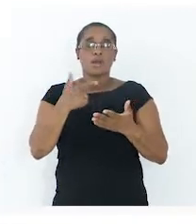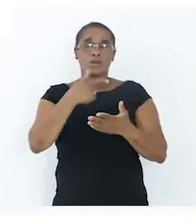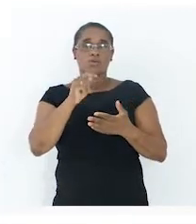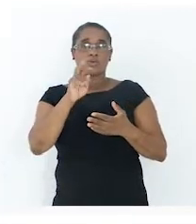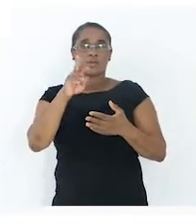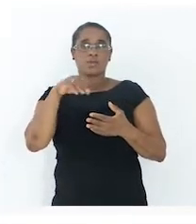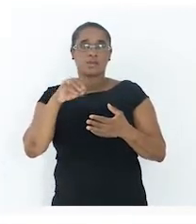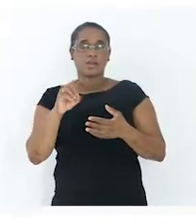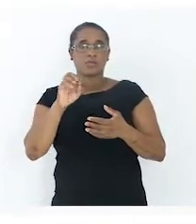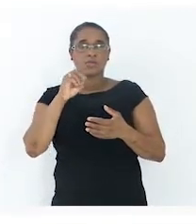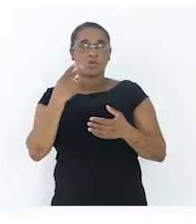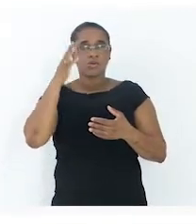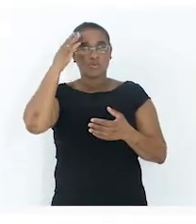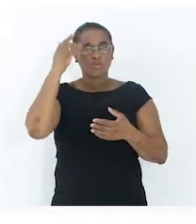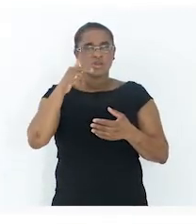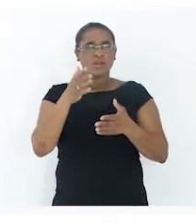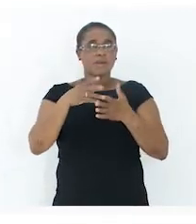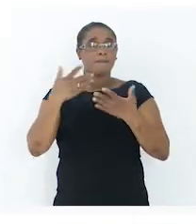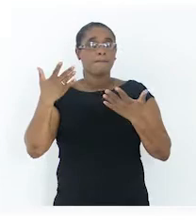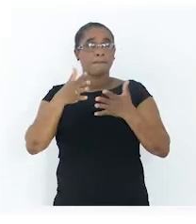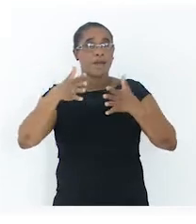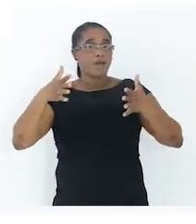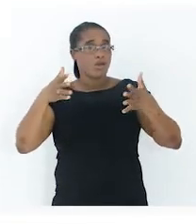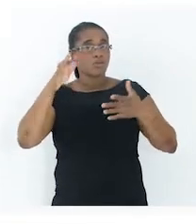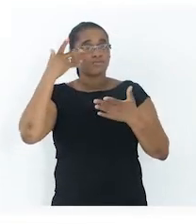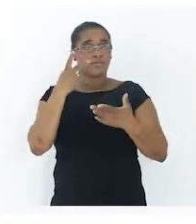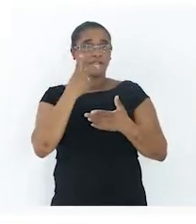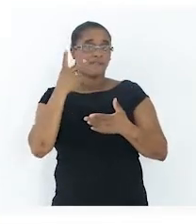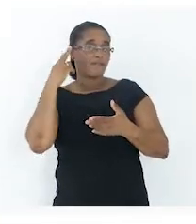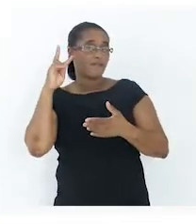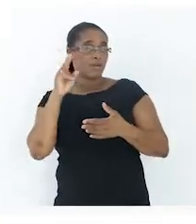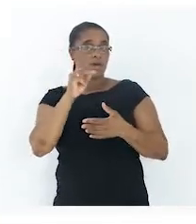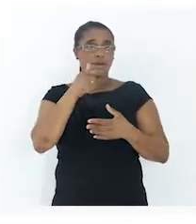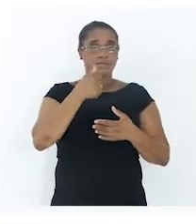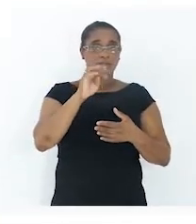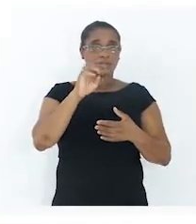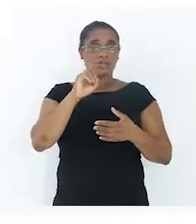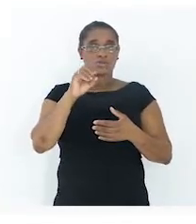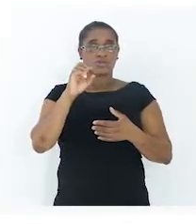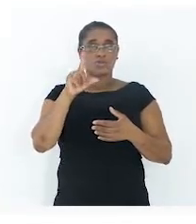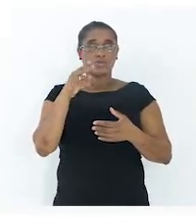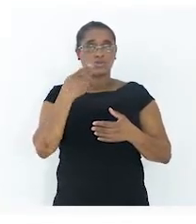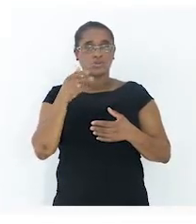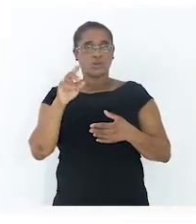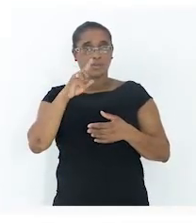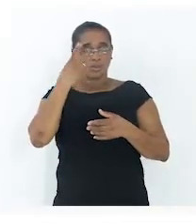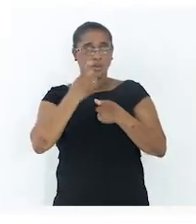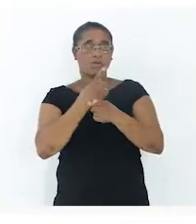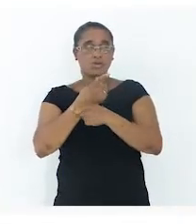termo ou o número que tem maior valor absoluto. É a primeira coisa que devemos fazer. Que tem maior valor absoluto é